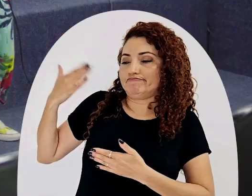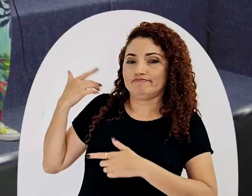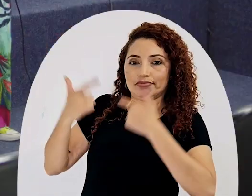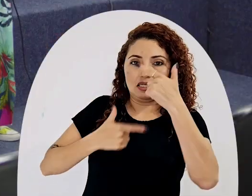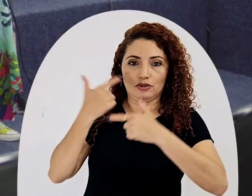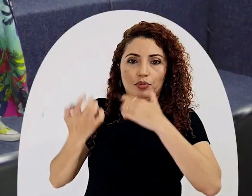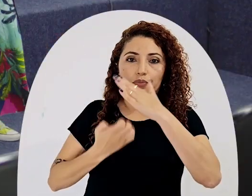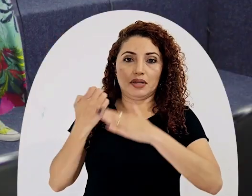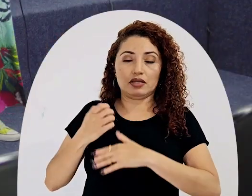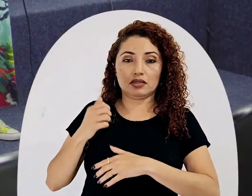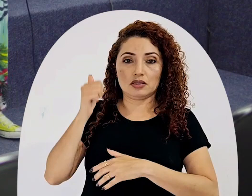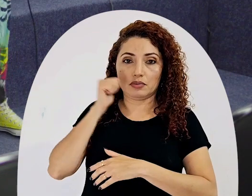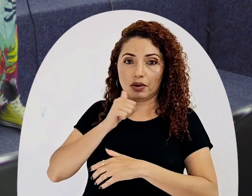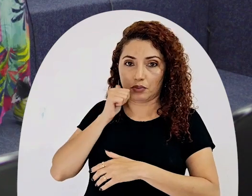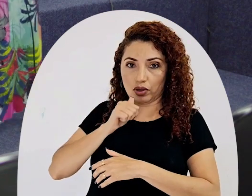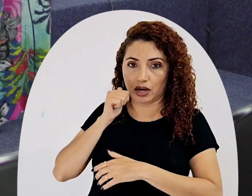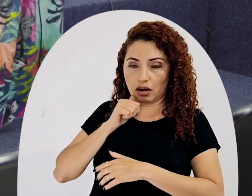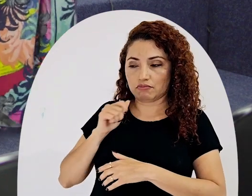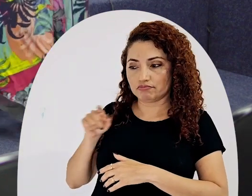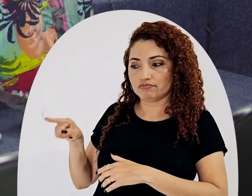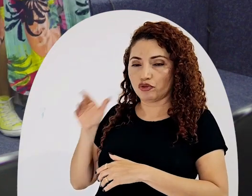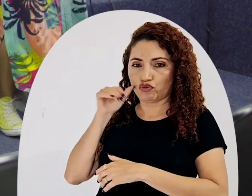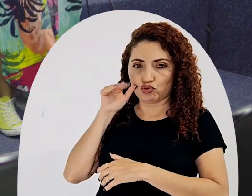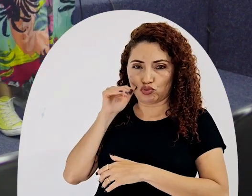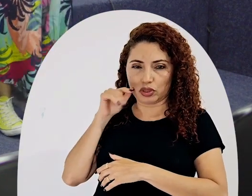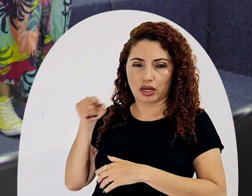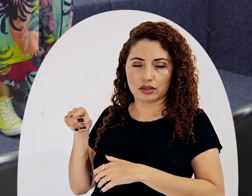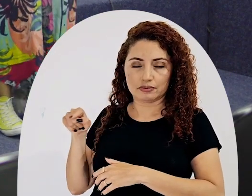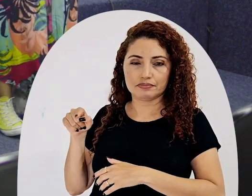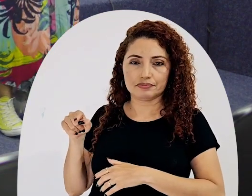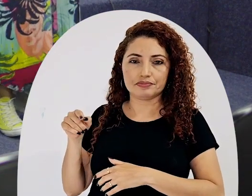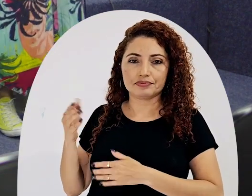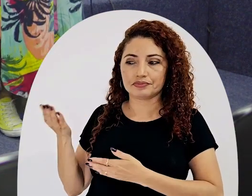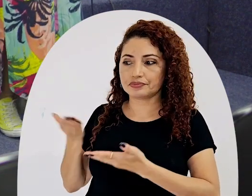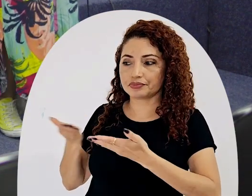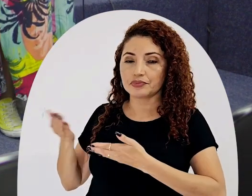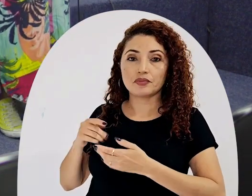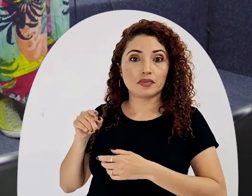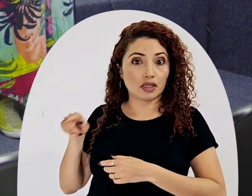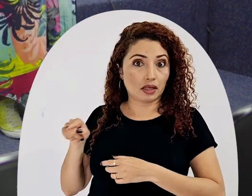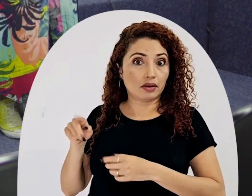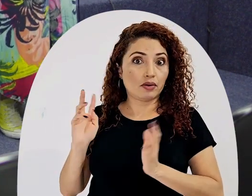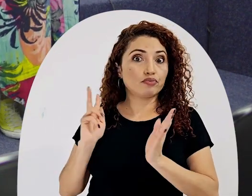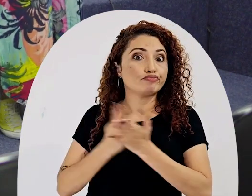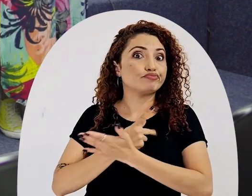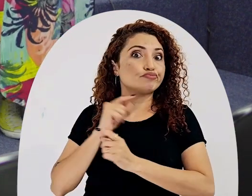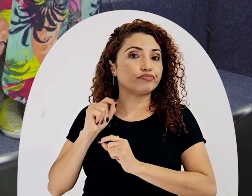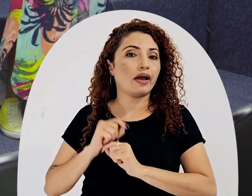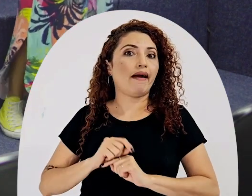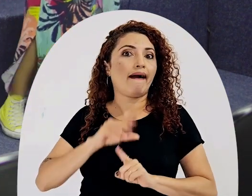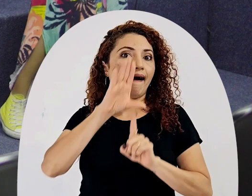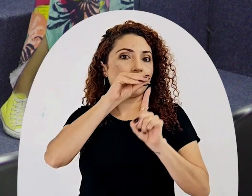trabalhei, uma colega de trabalho, ela passou pelo fato do assédio sexual,